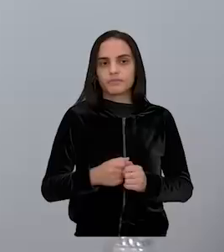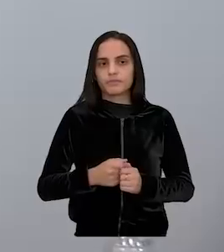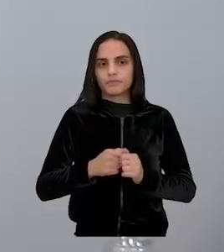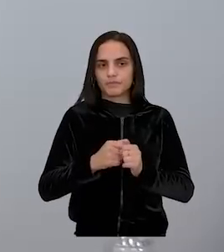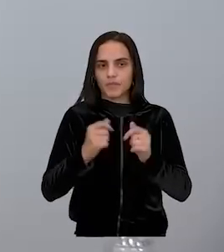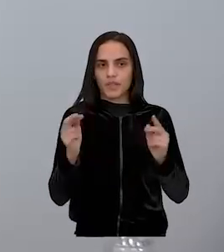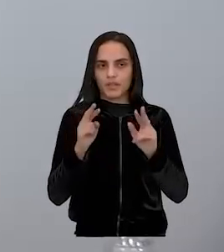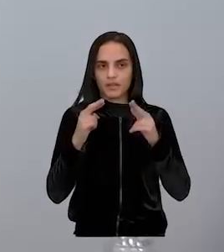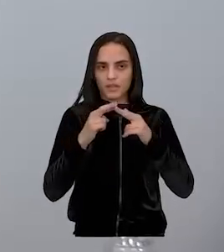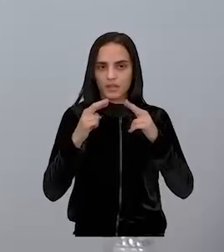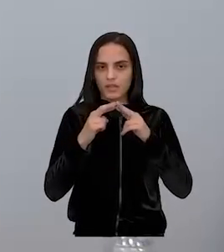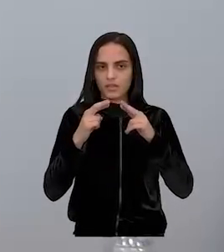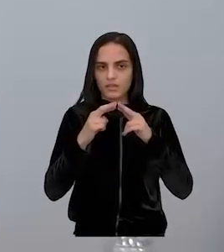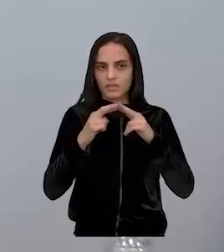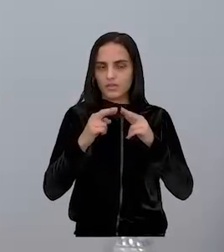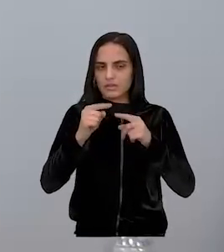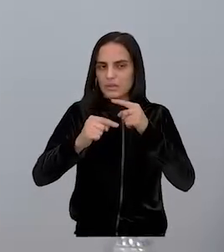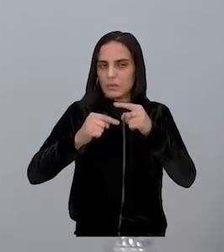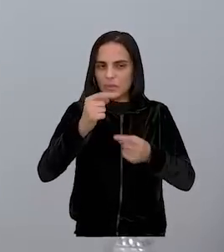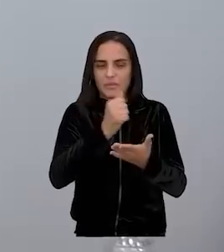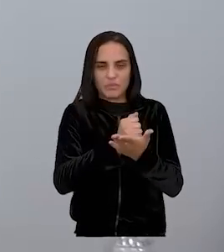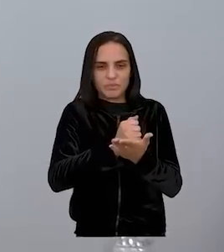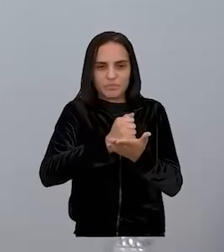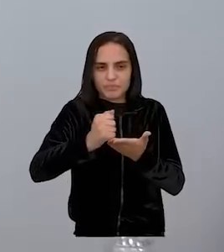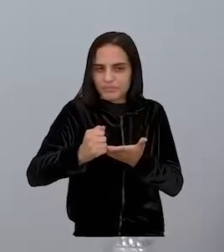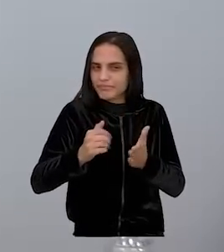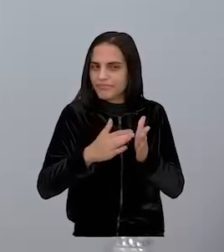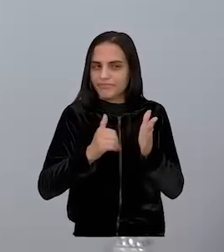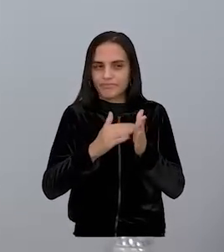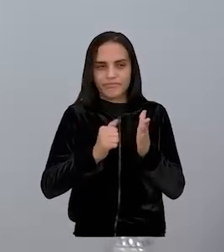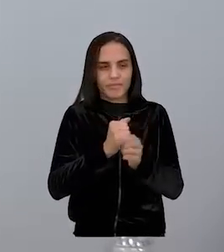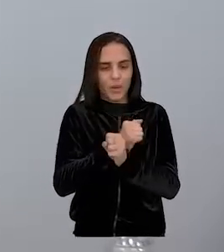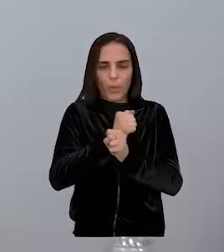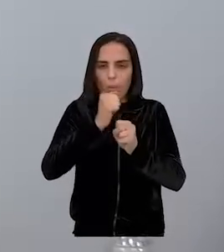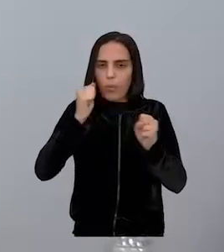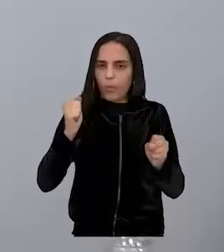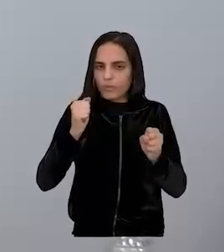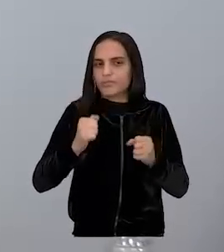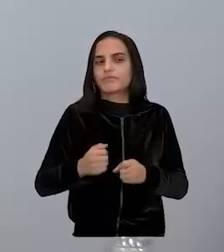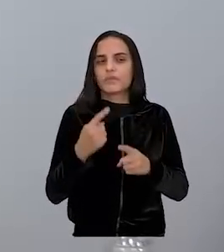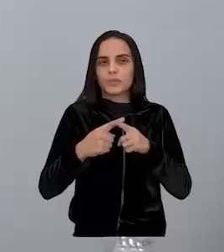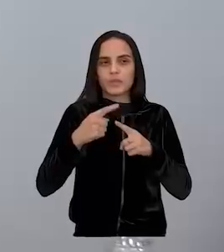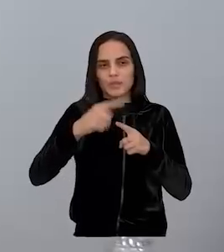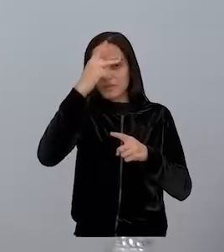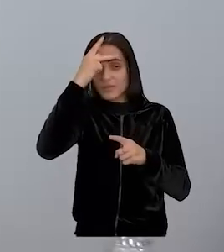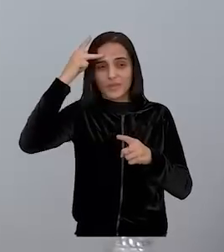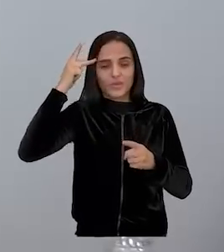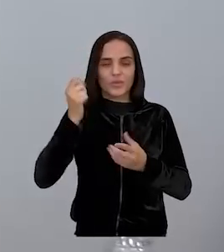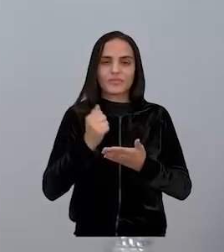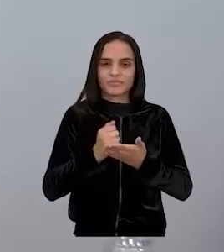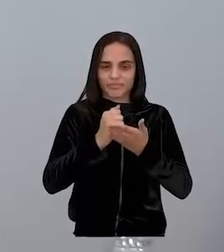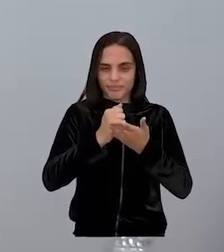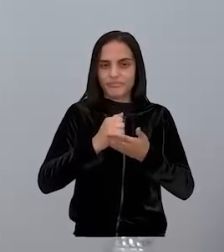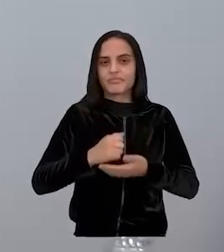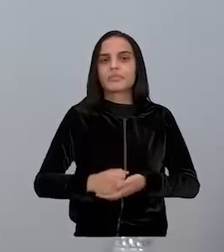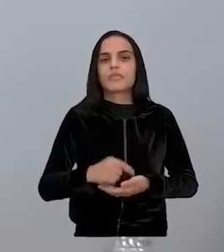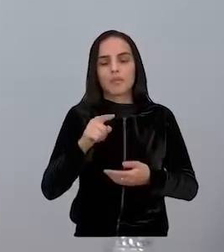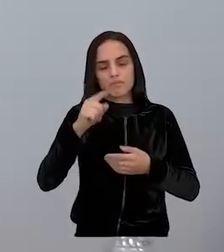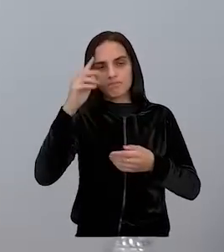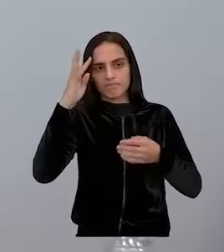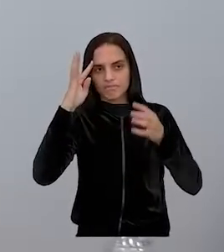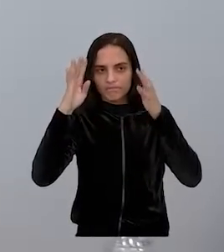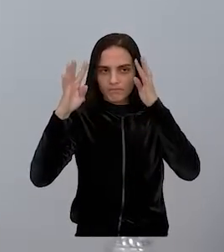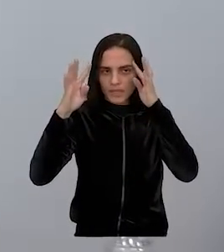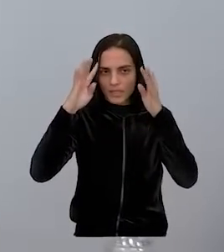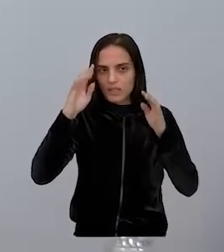rede, depois para tirar é praticamente impossível, porque alguém vai ter salvo isso lá, tá? Então, pensem,